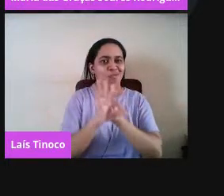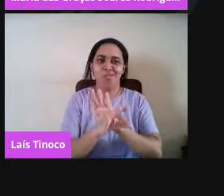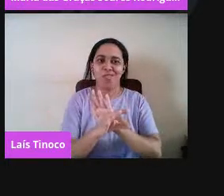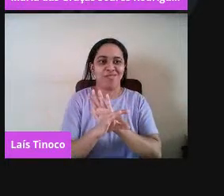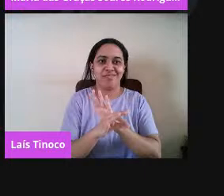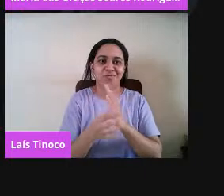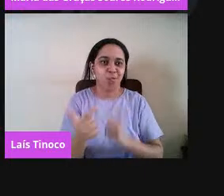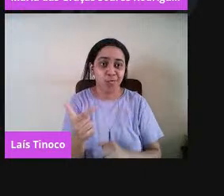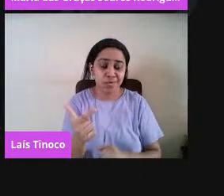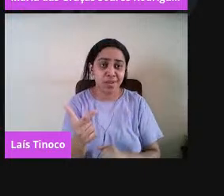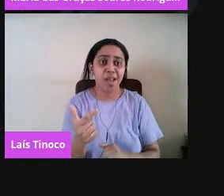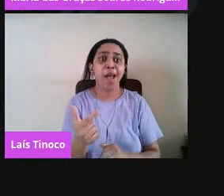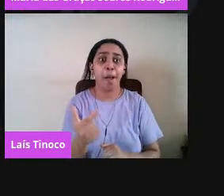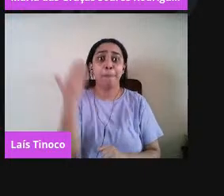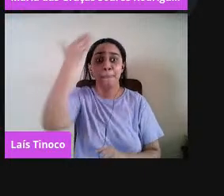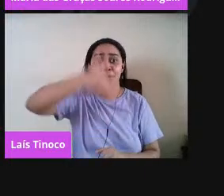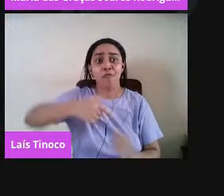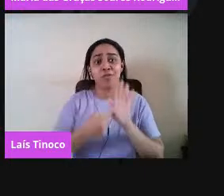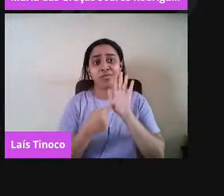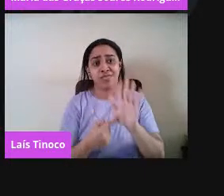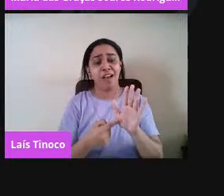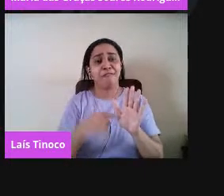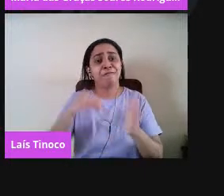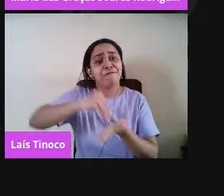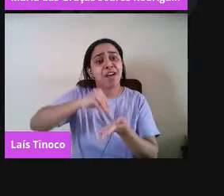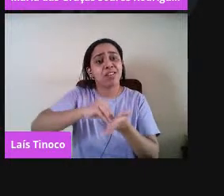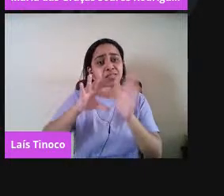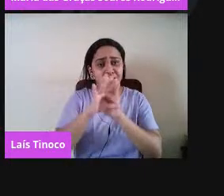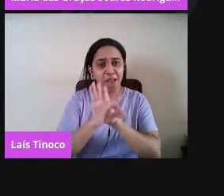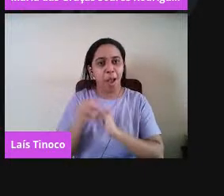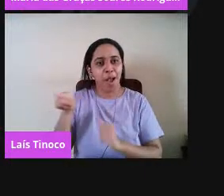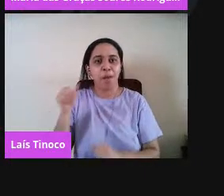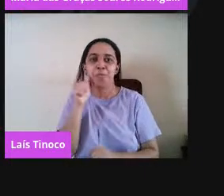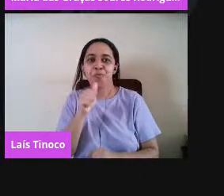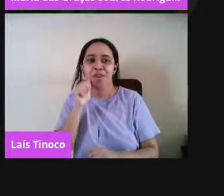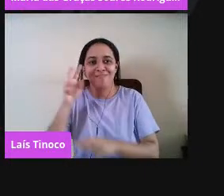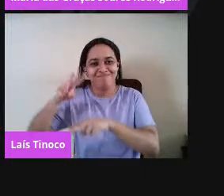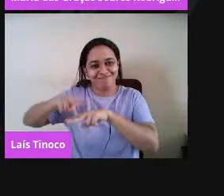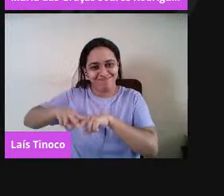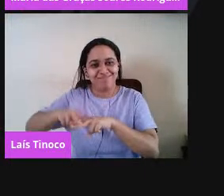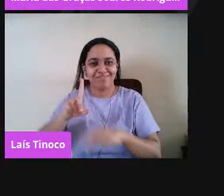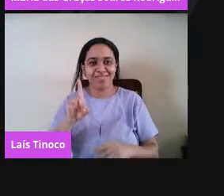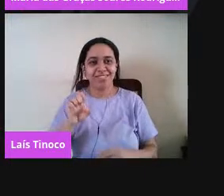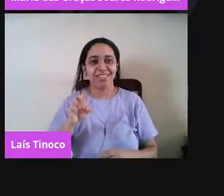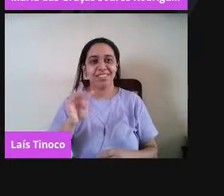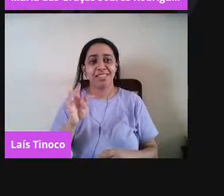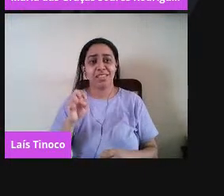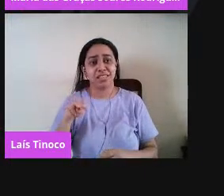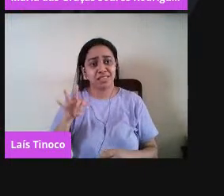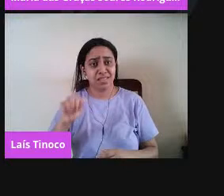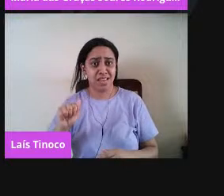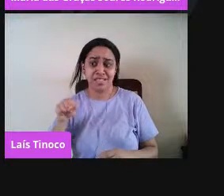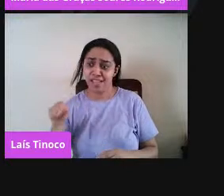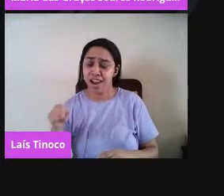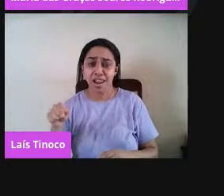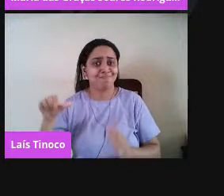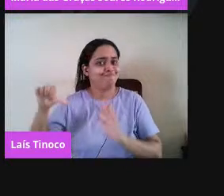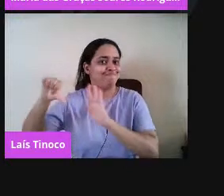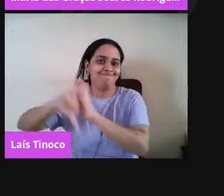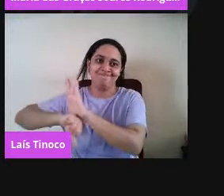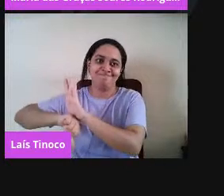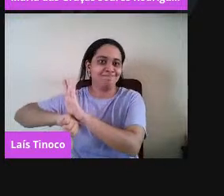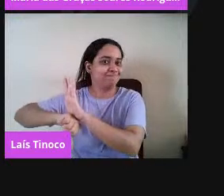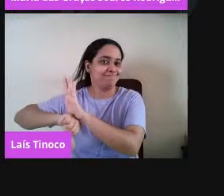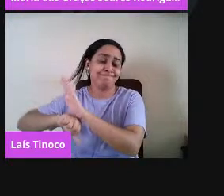a incoerência, né, do dizer da detenta, pelo fato dela ter cometido o crime, de estar passando